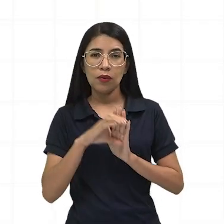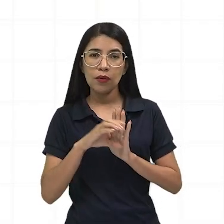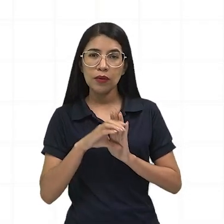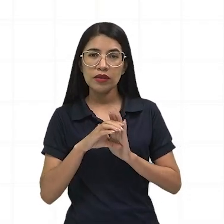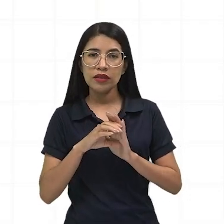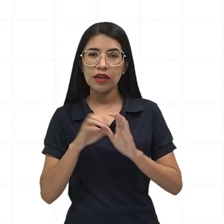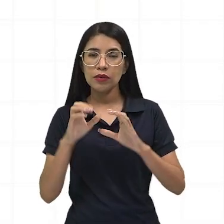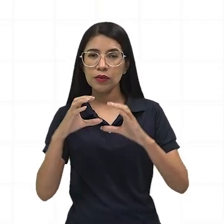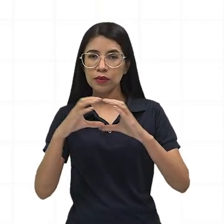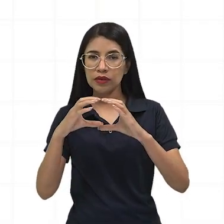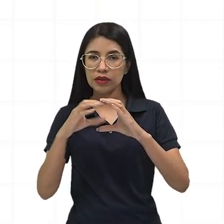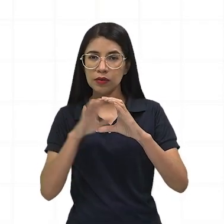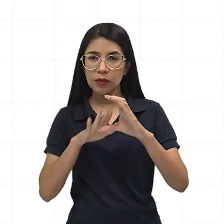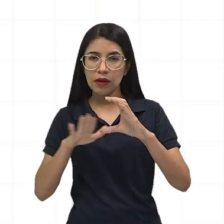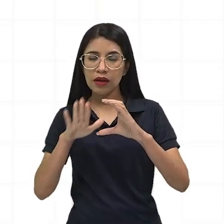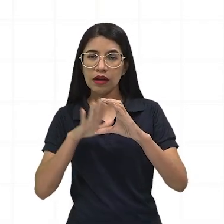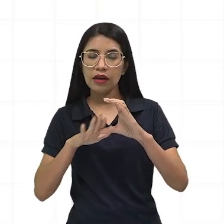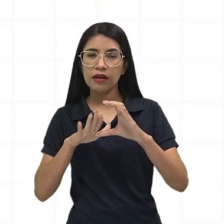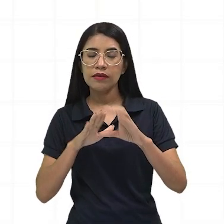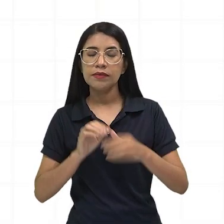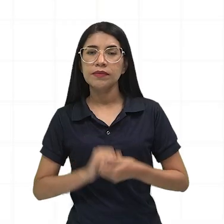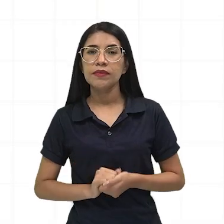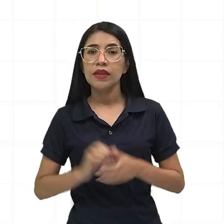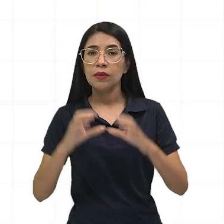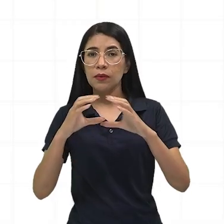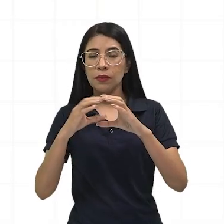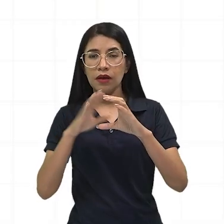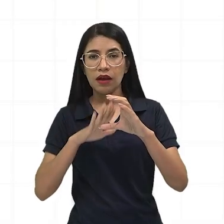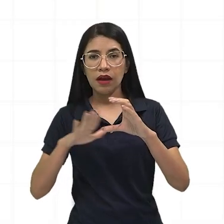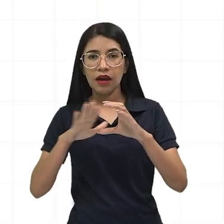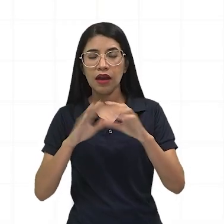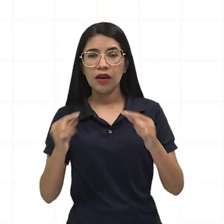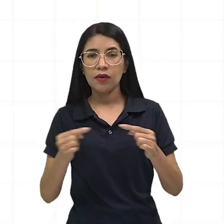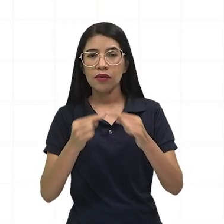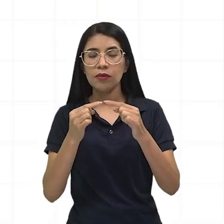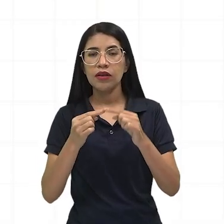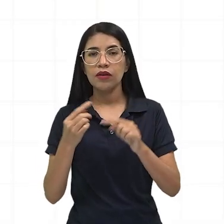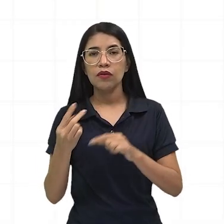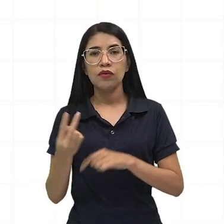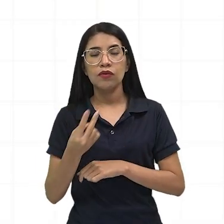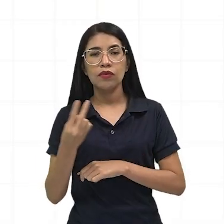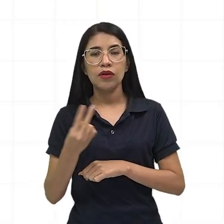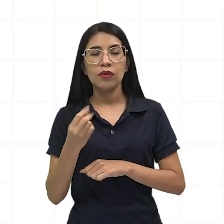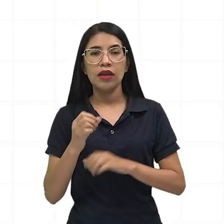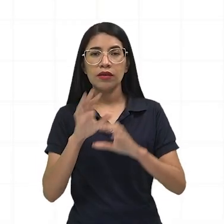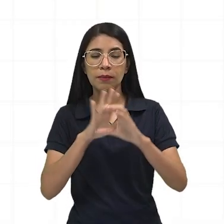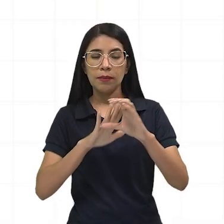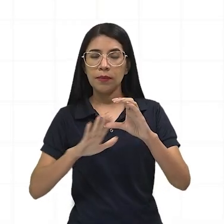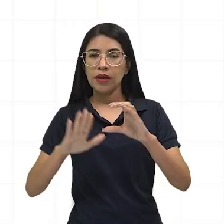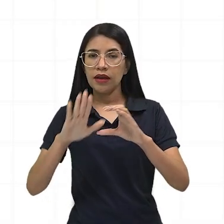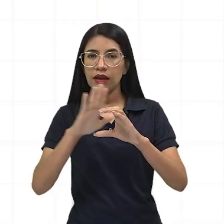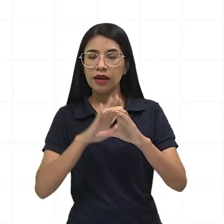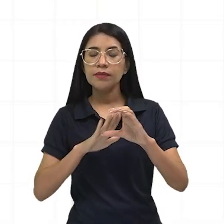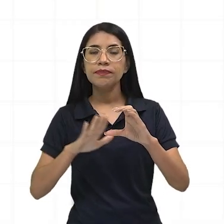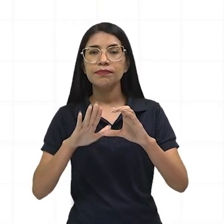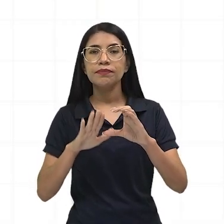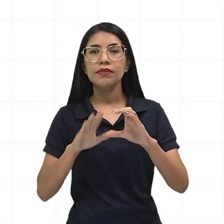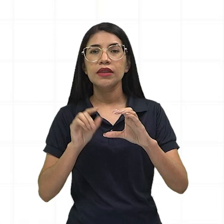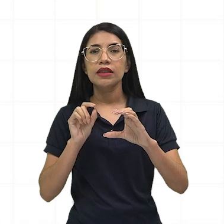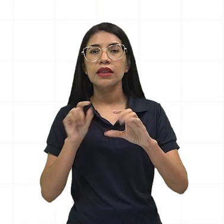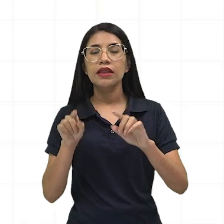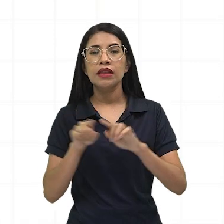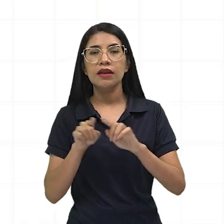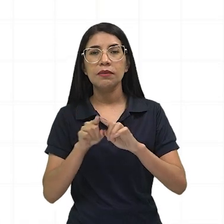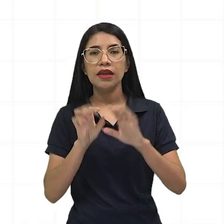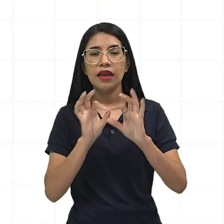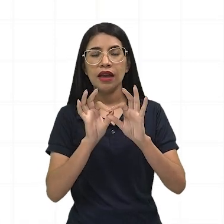do círculo. A área do círculo corresponde ao valor da superfície dessa figura, levando em conta a